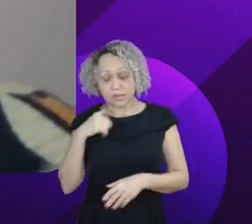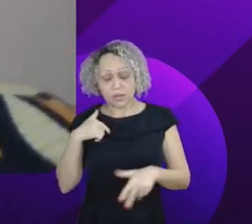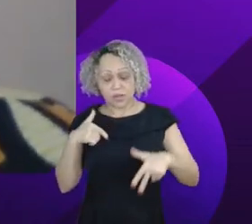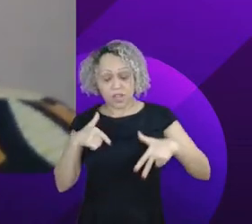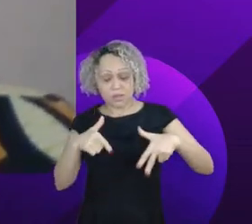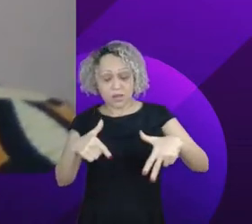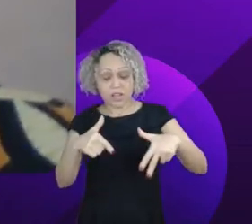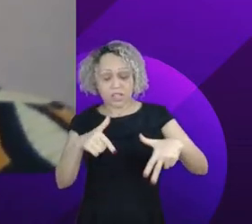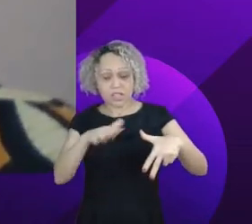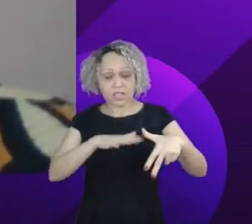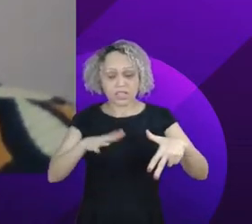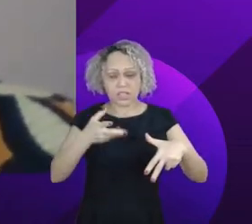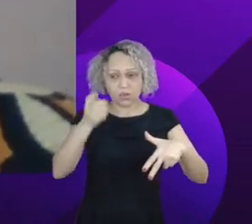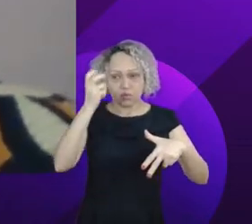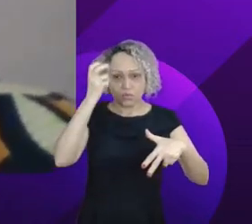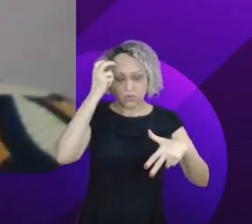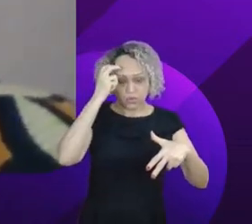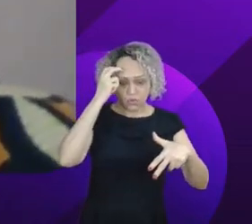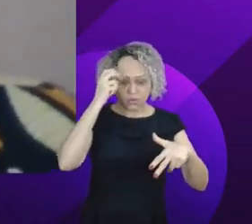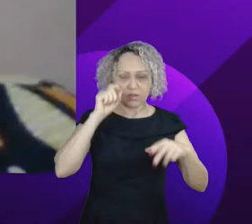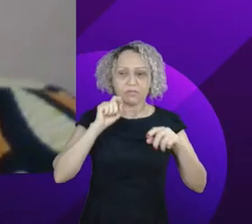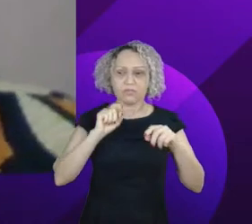cultural, a produtora cultural,